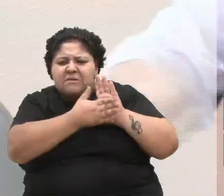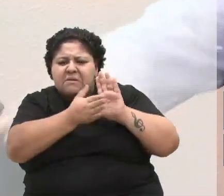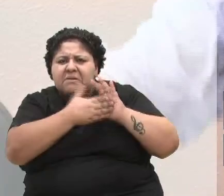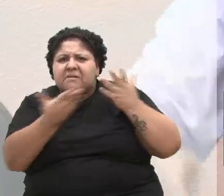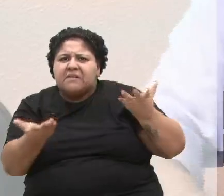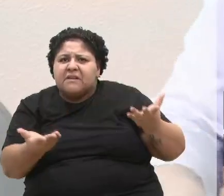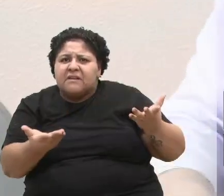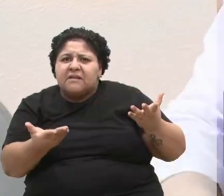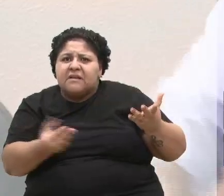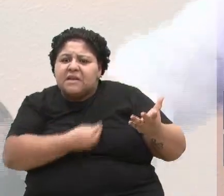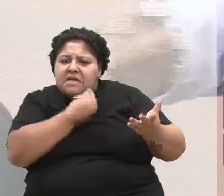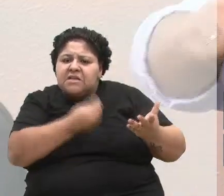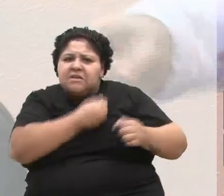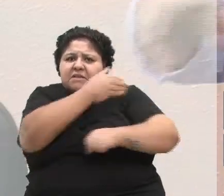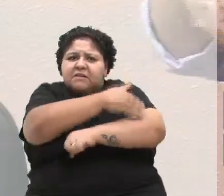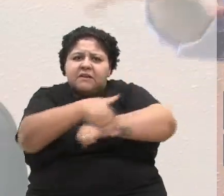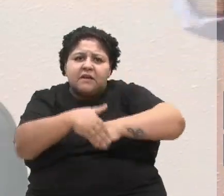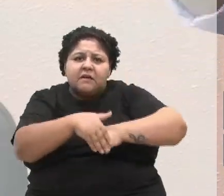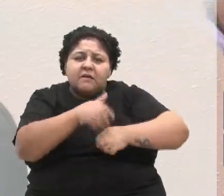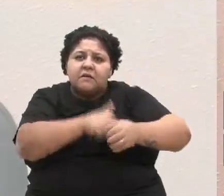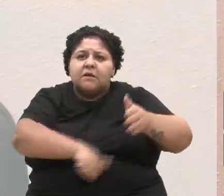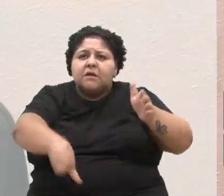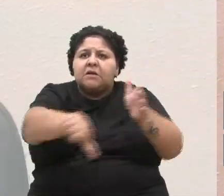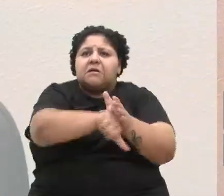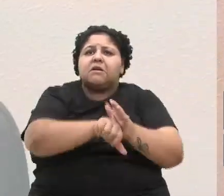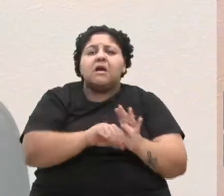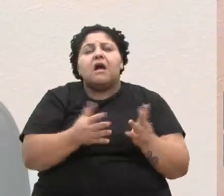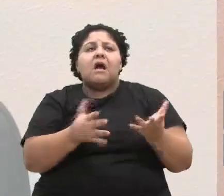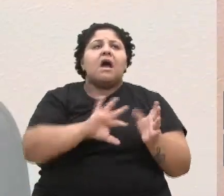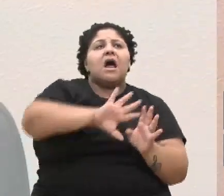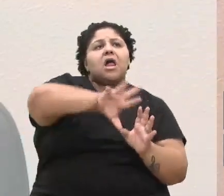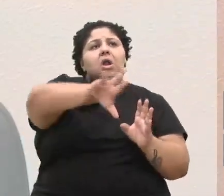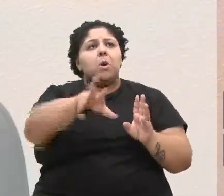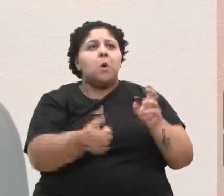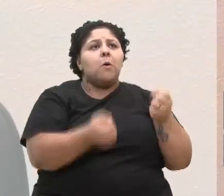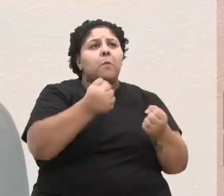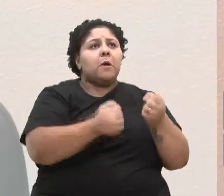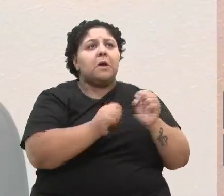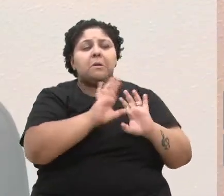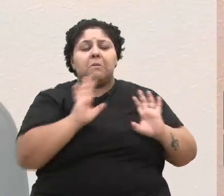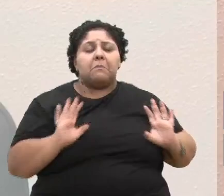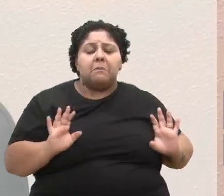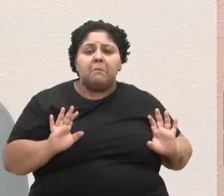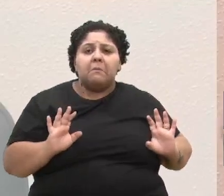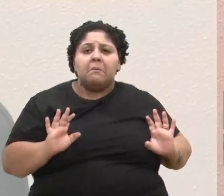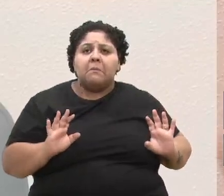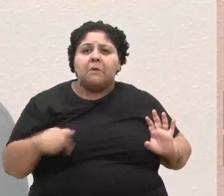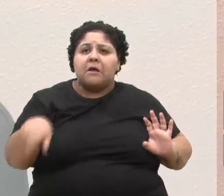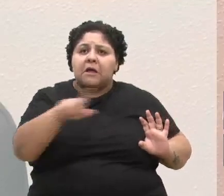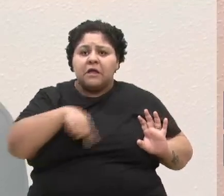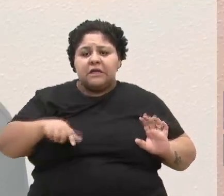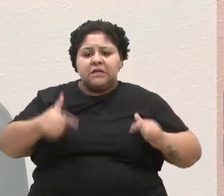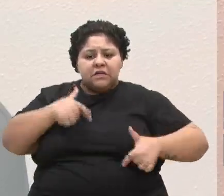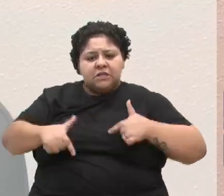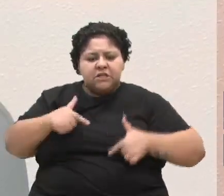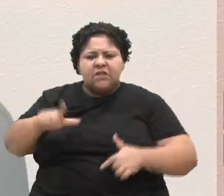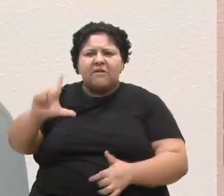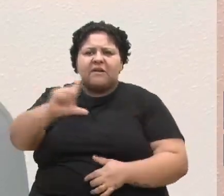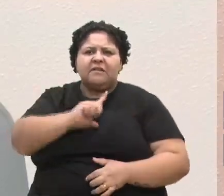fiquem na rua. Que esse crime, rouba o carro, tranquilo. E quanto a gente trabalha para